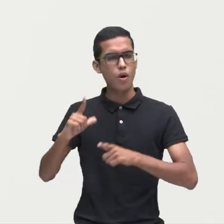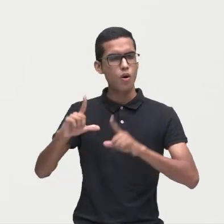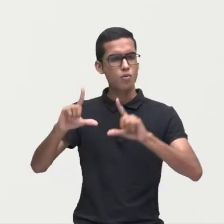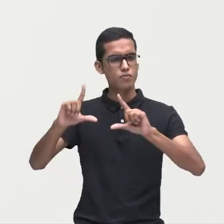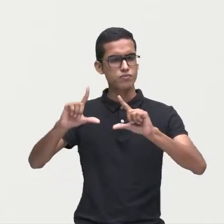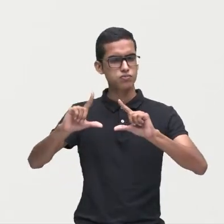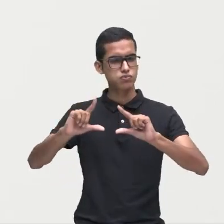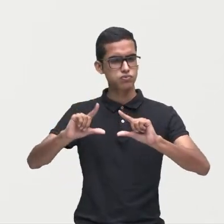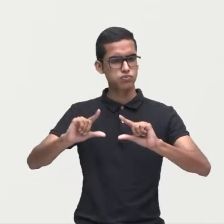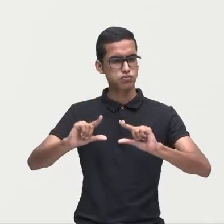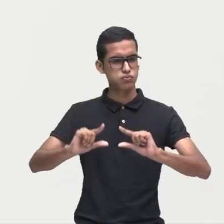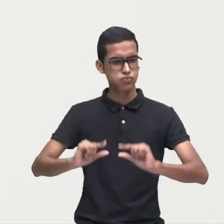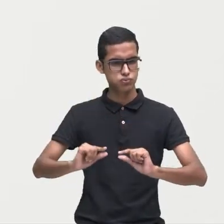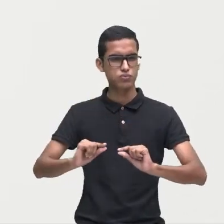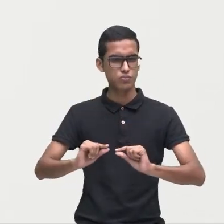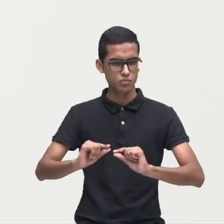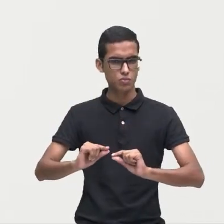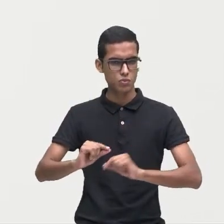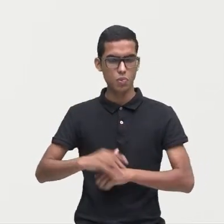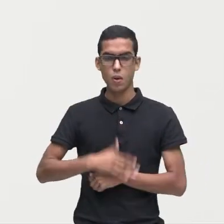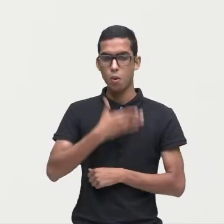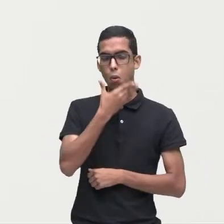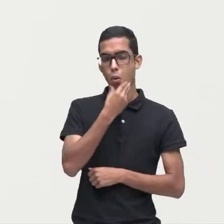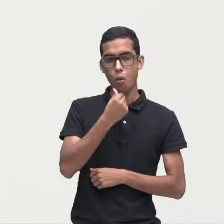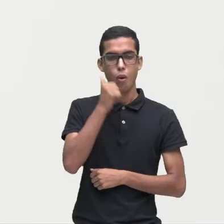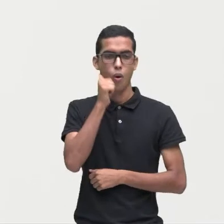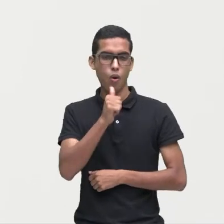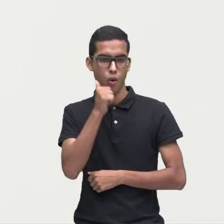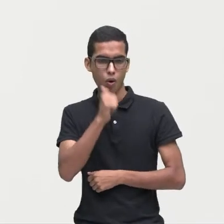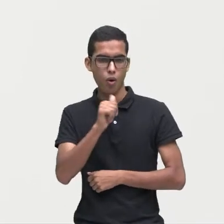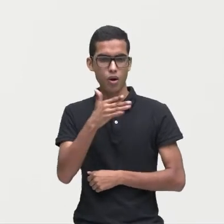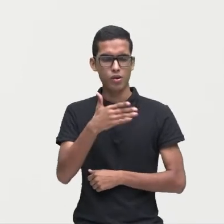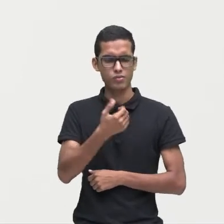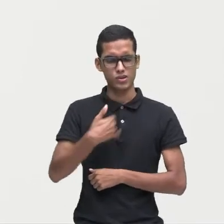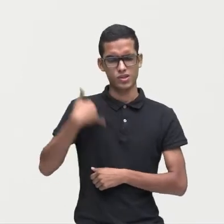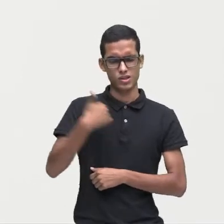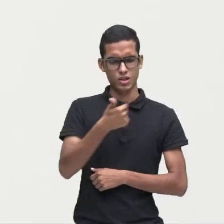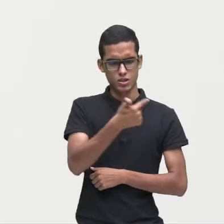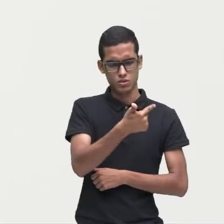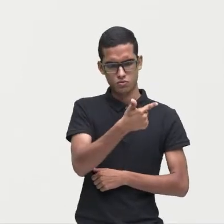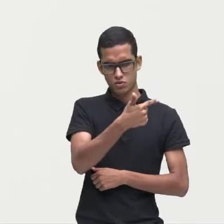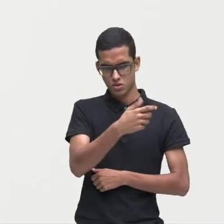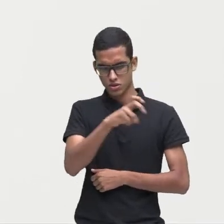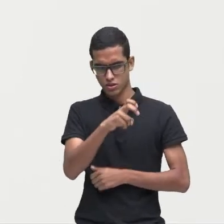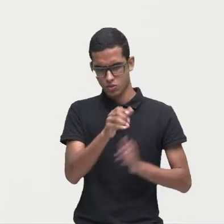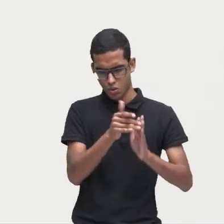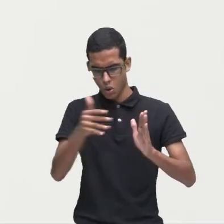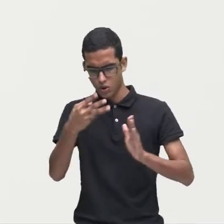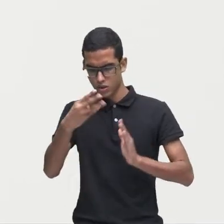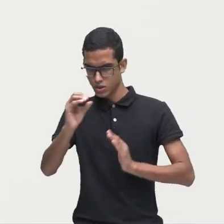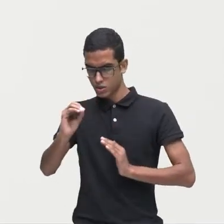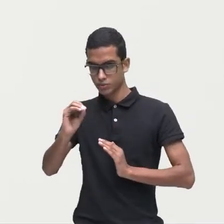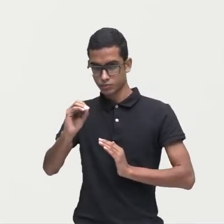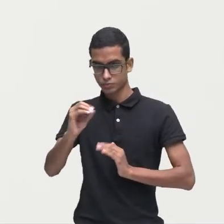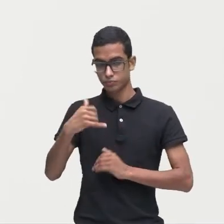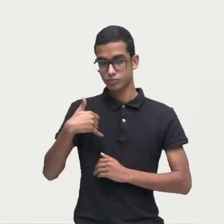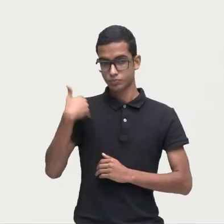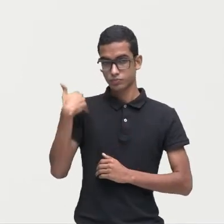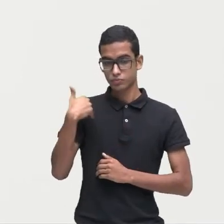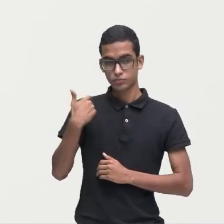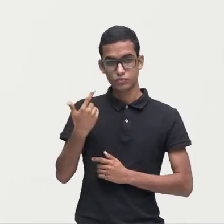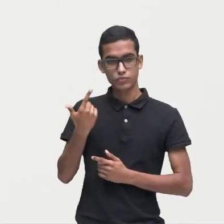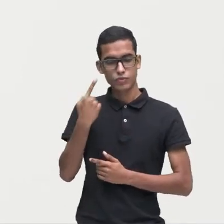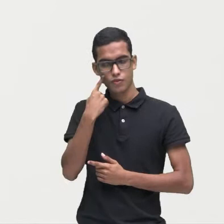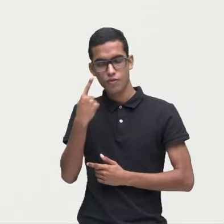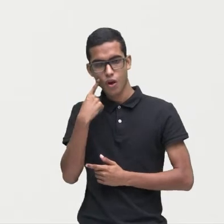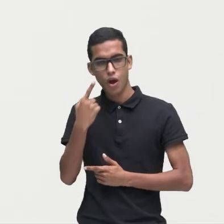tá? O alargamento de homens e mulheres com faixa etária de 25 a 30 anos. Vê o alargamento da população nesse período.